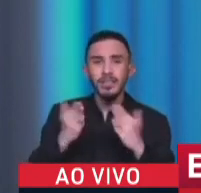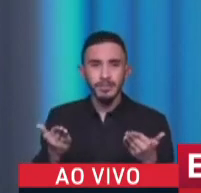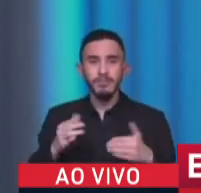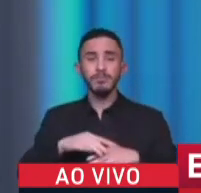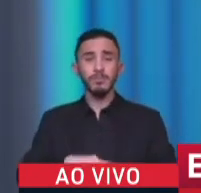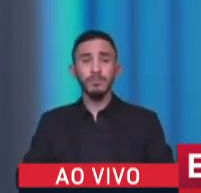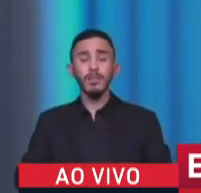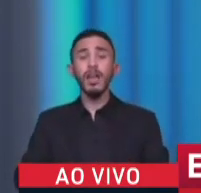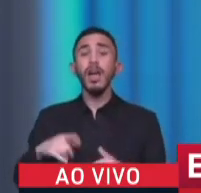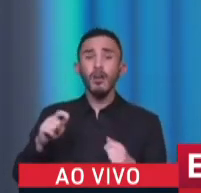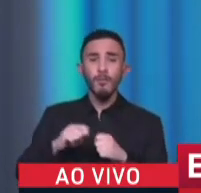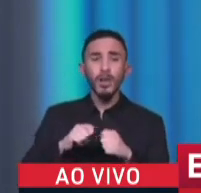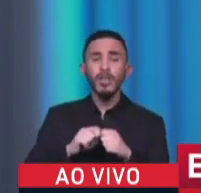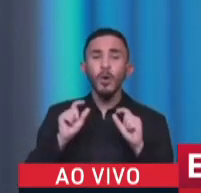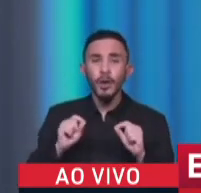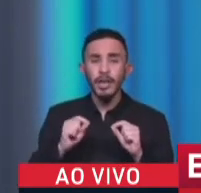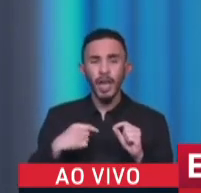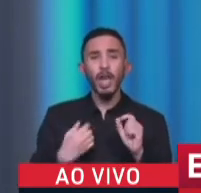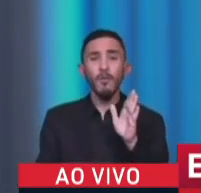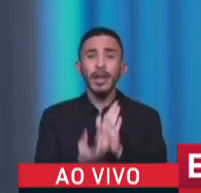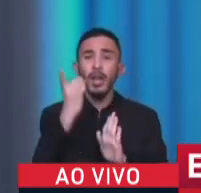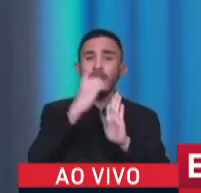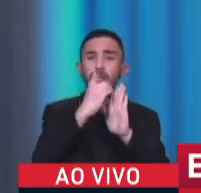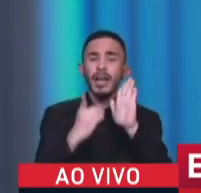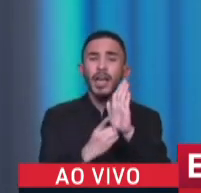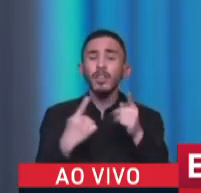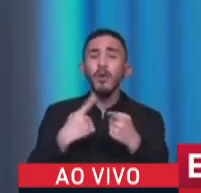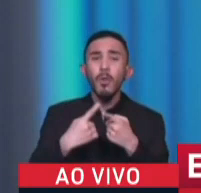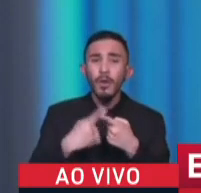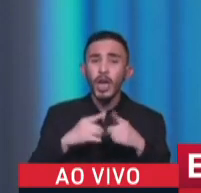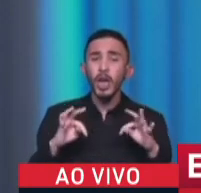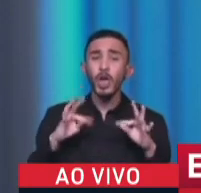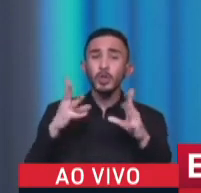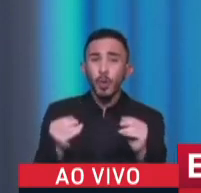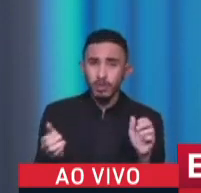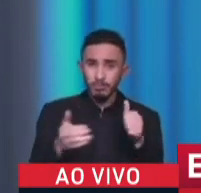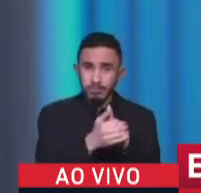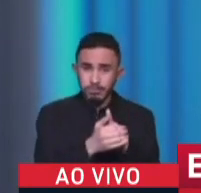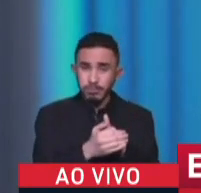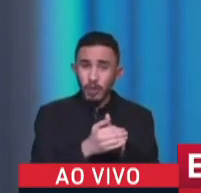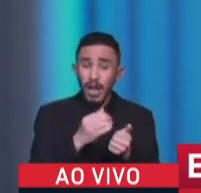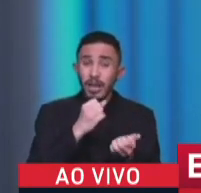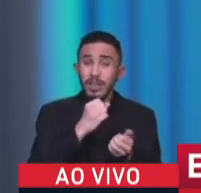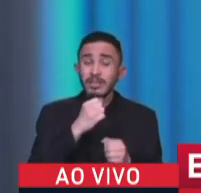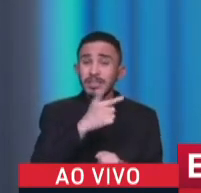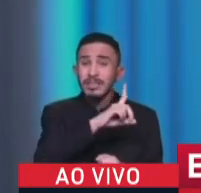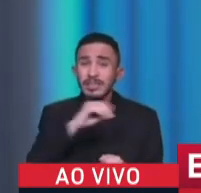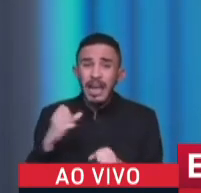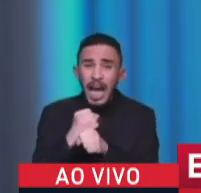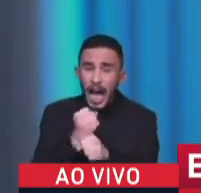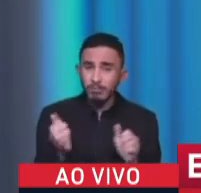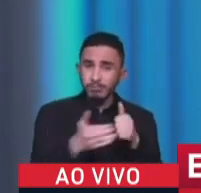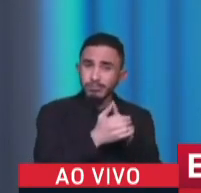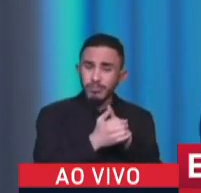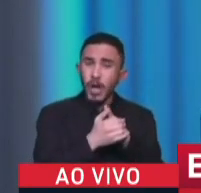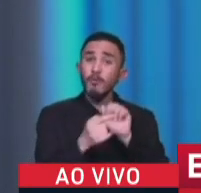qualquer eleição? Então, sabe, viola o bom senso. E o que deixa as pessoas aqui, inclusive, assistindo